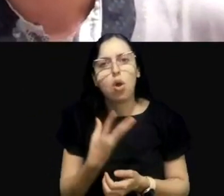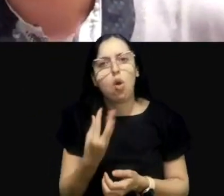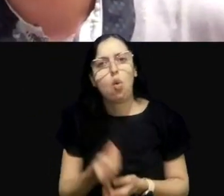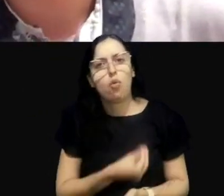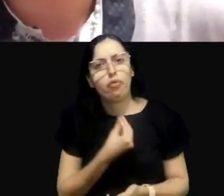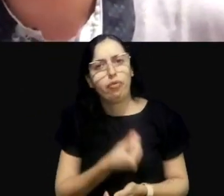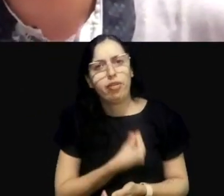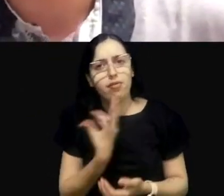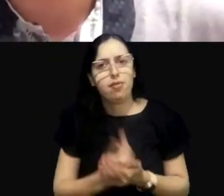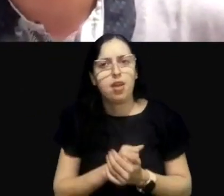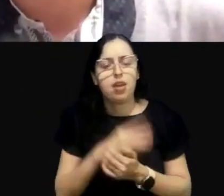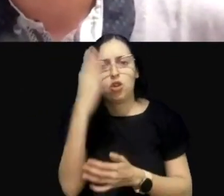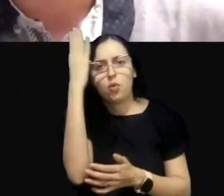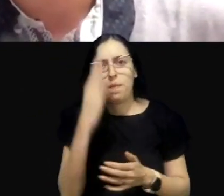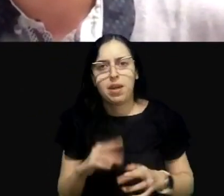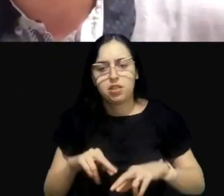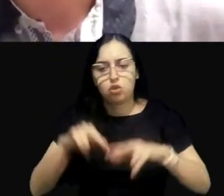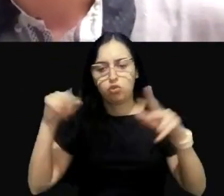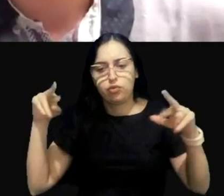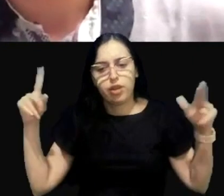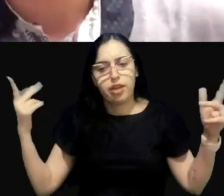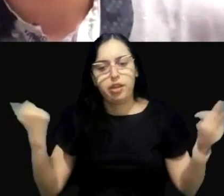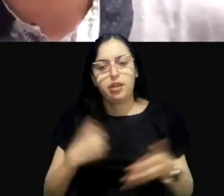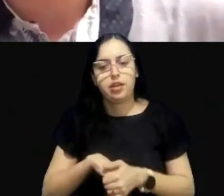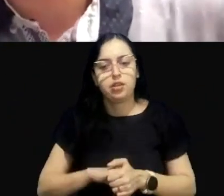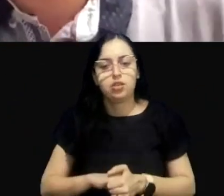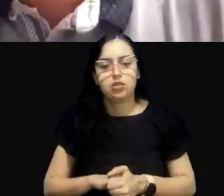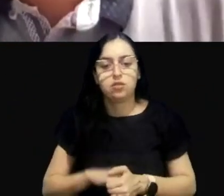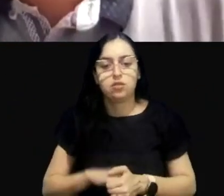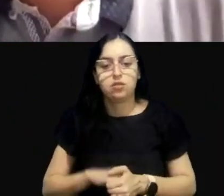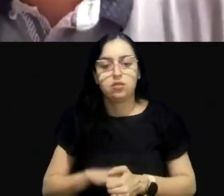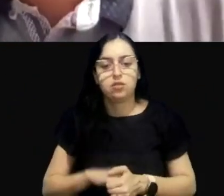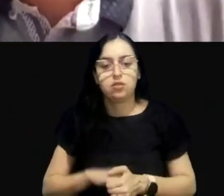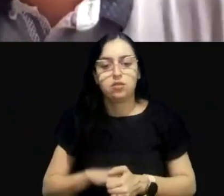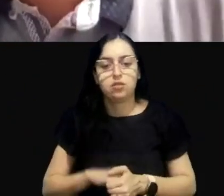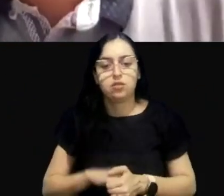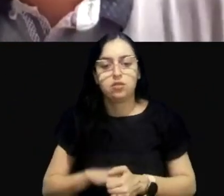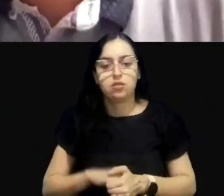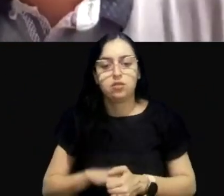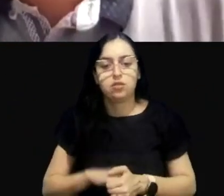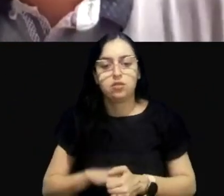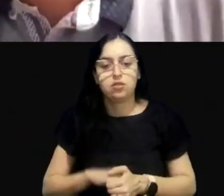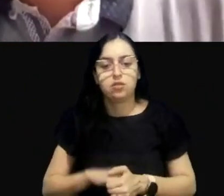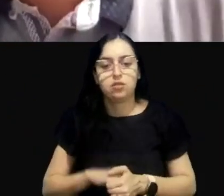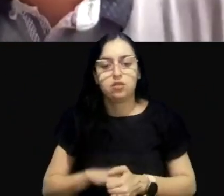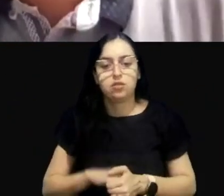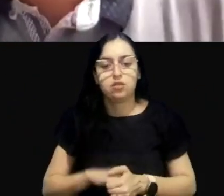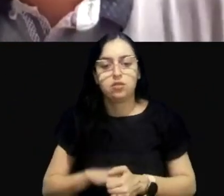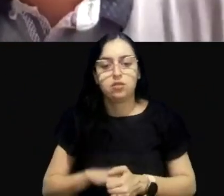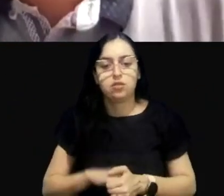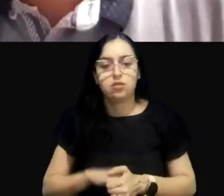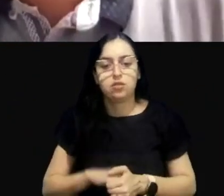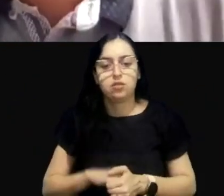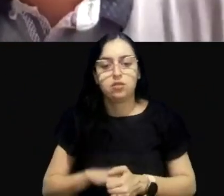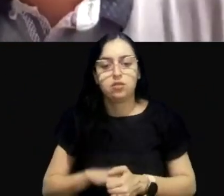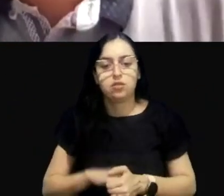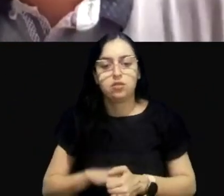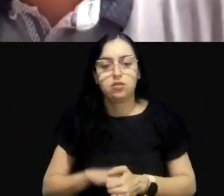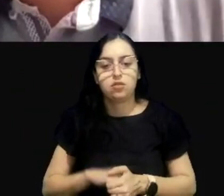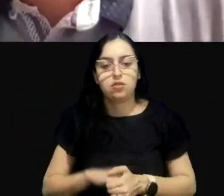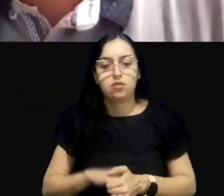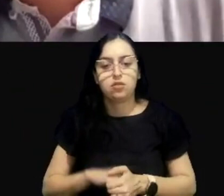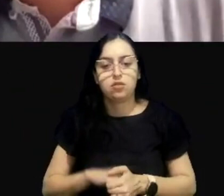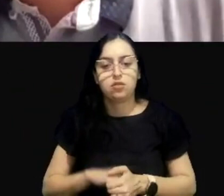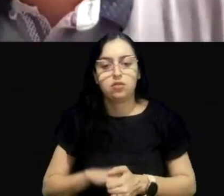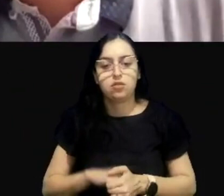ambientais. Condições ambientais muito variáveis. Acima, seta preta aponta para texto em letras pretas.